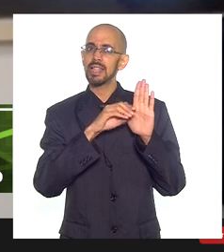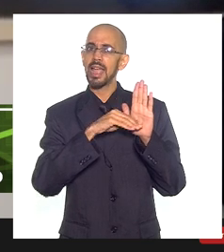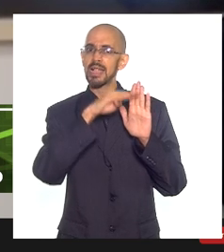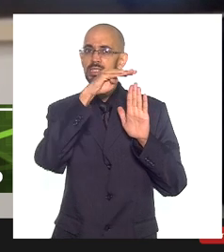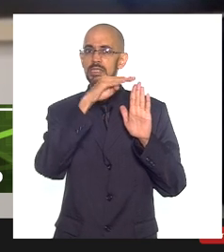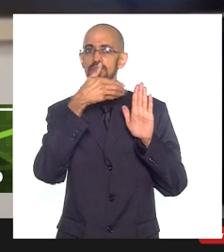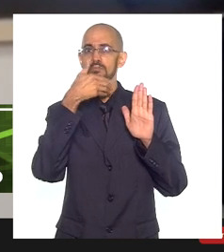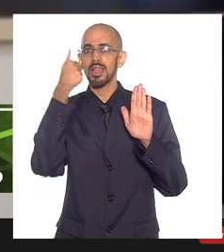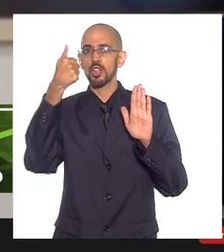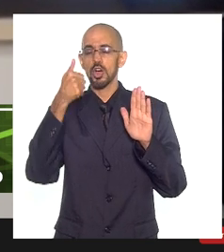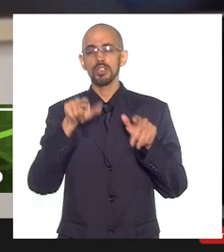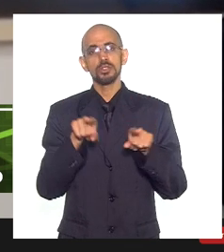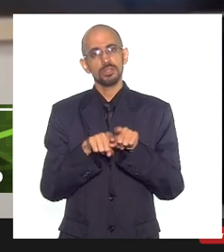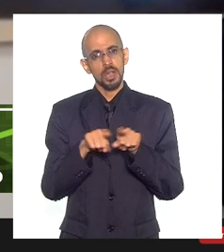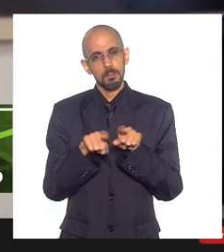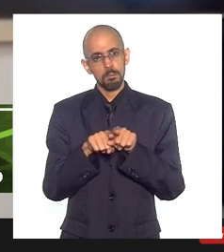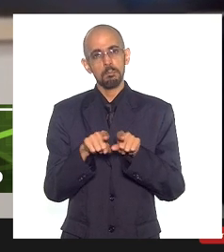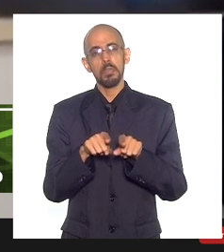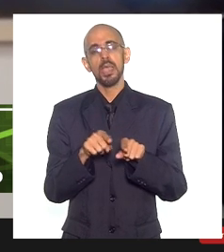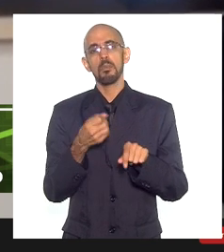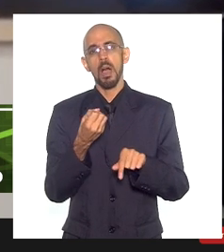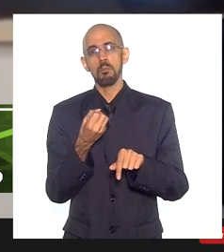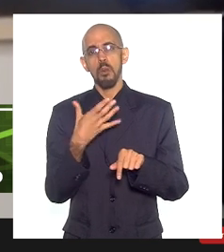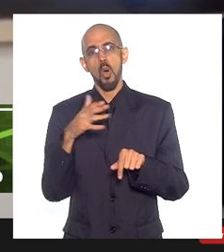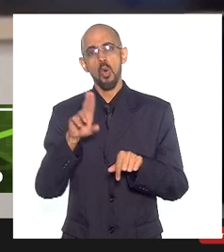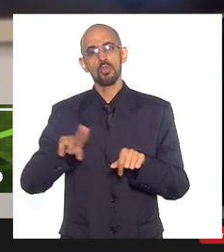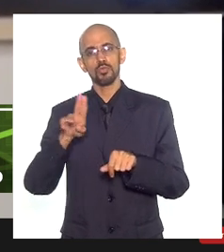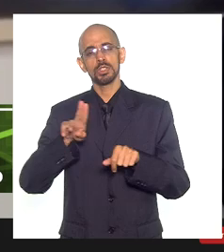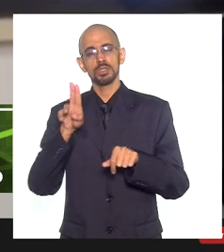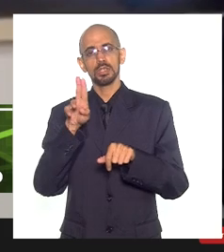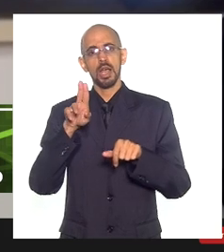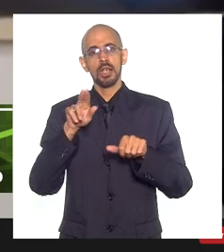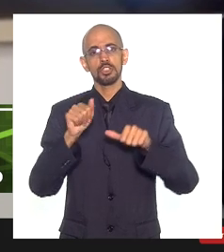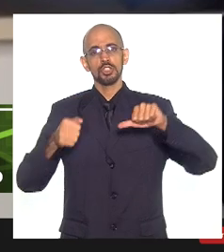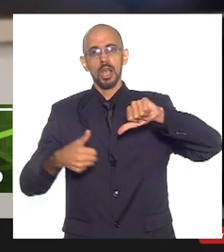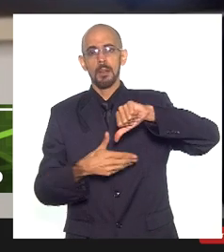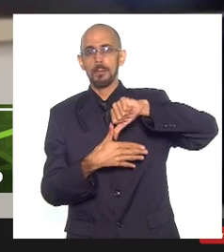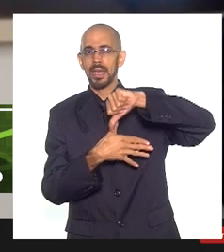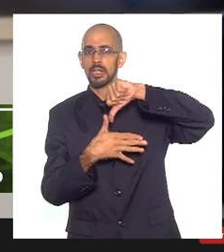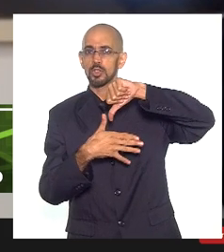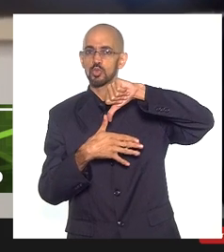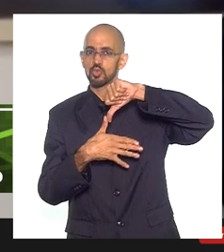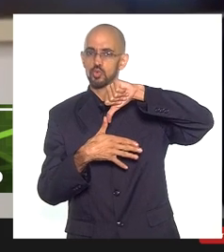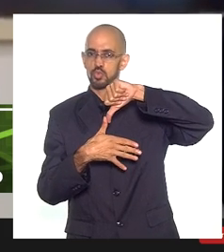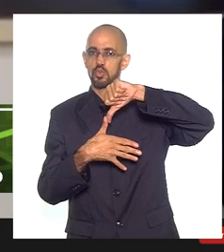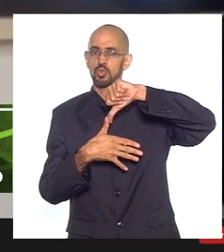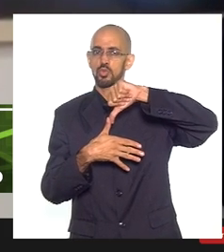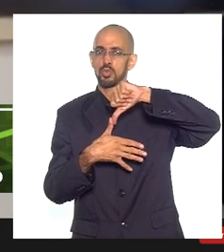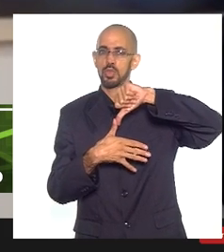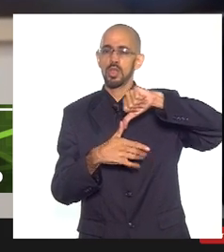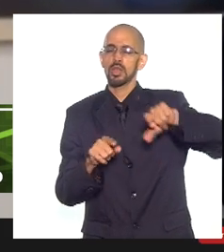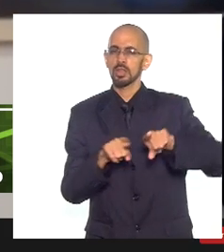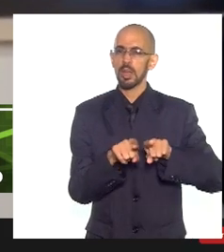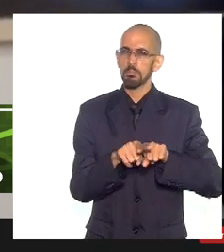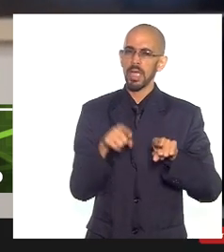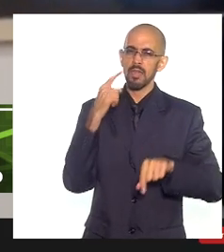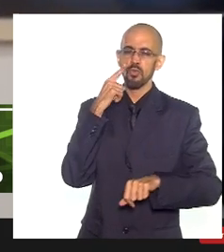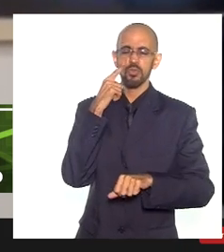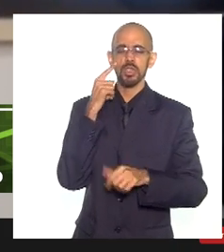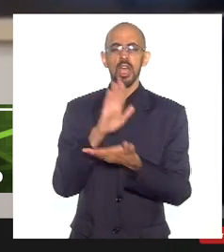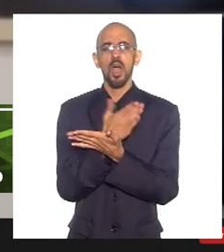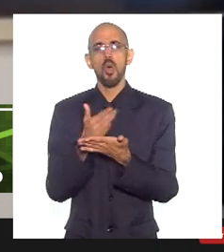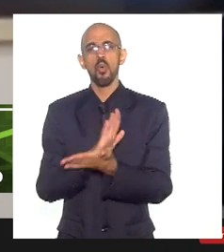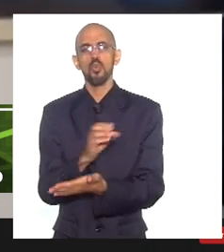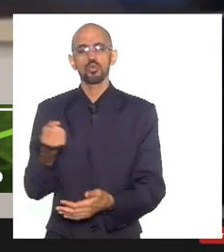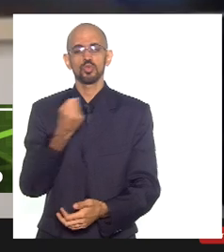da América do Sul. E eu andei vendo, entre as diversas estatísticas, a primazia da UERJ em termos de impacto de